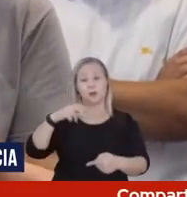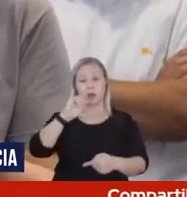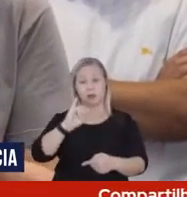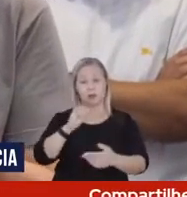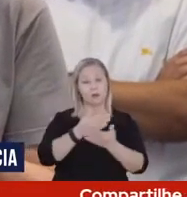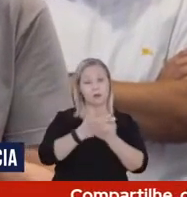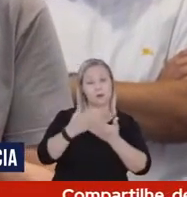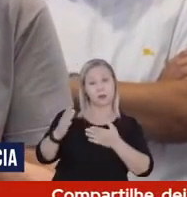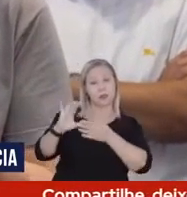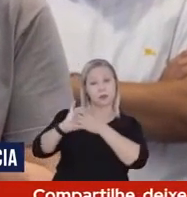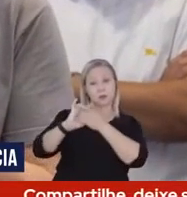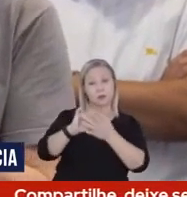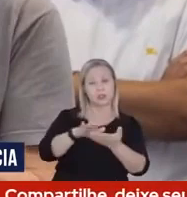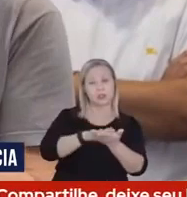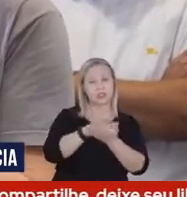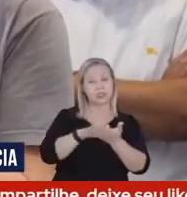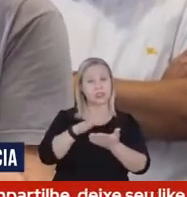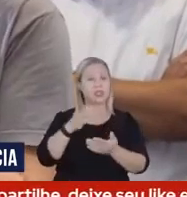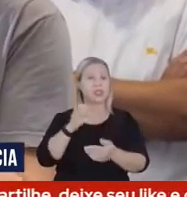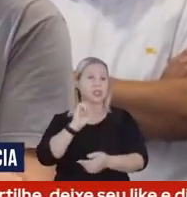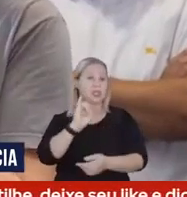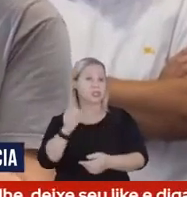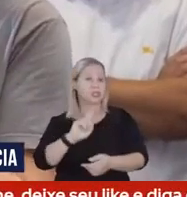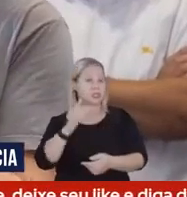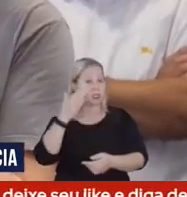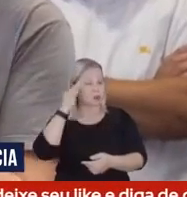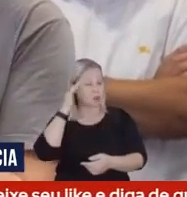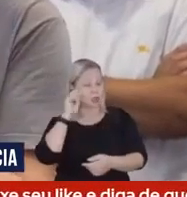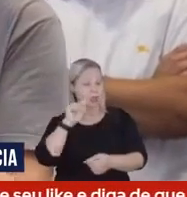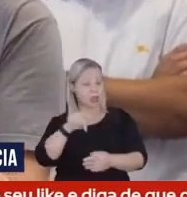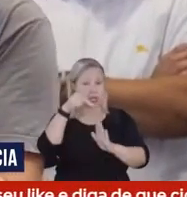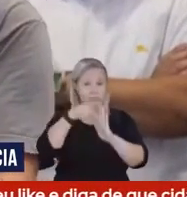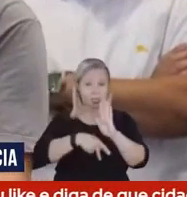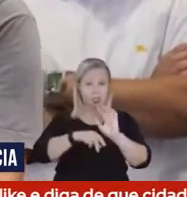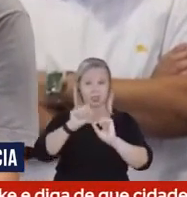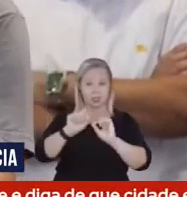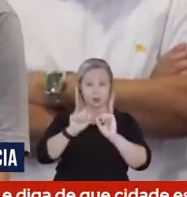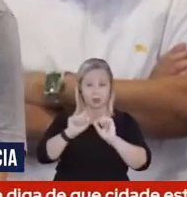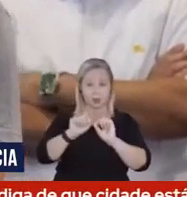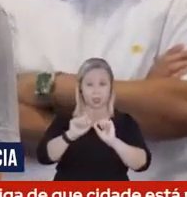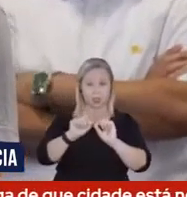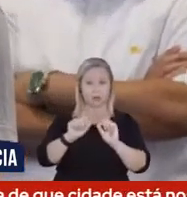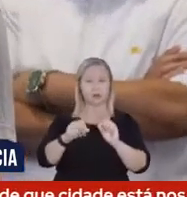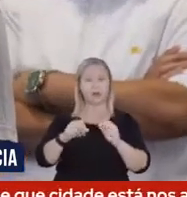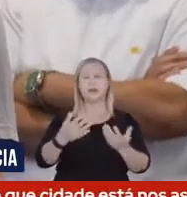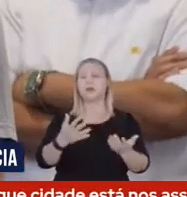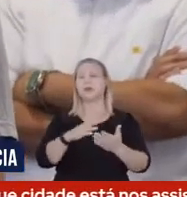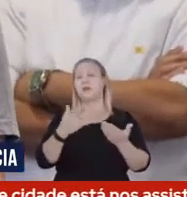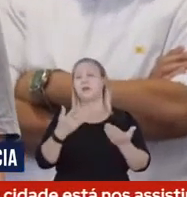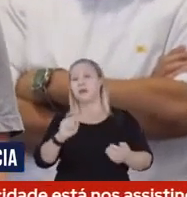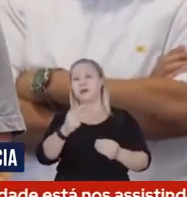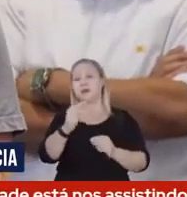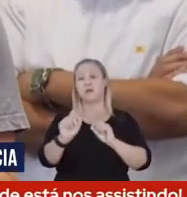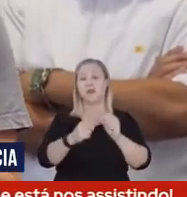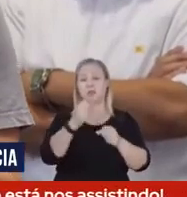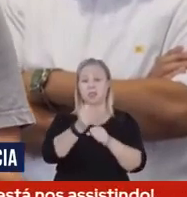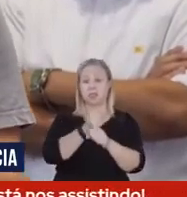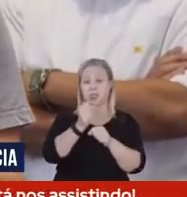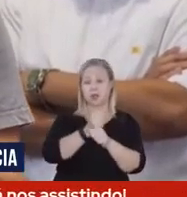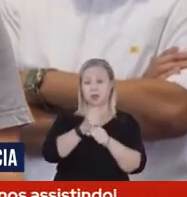esse projeto que foi abortado, sem a gente entender quais os efeitos da construção do país